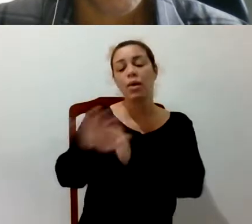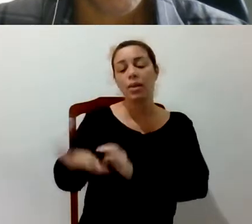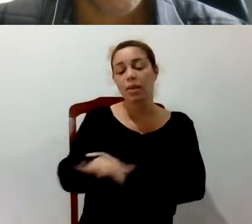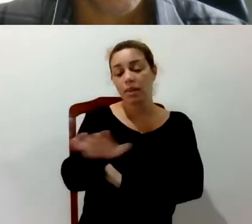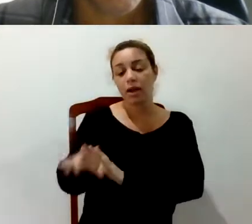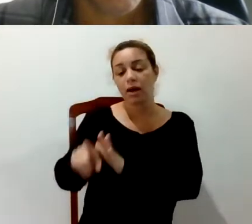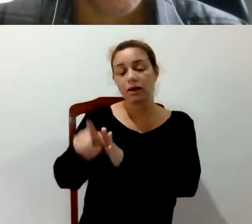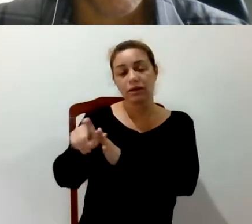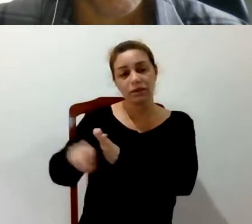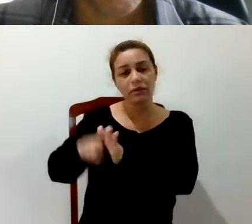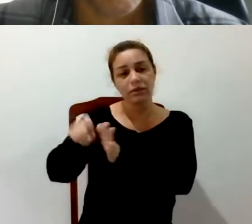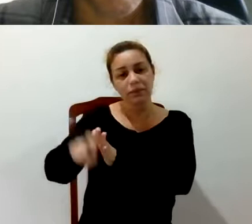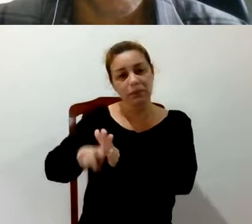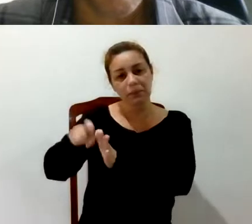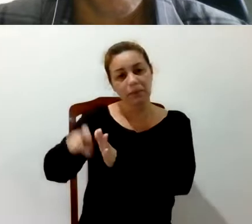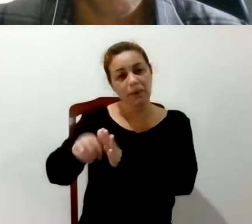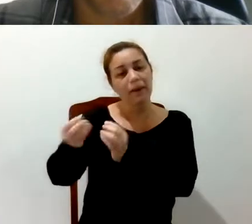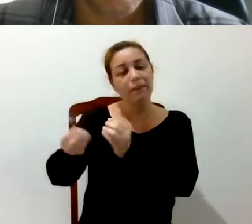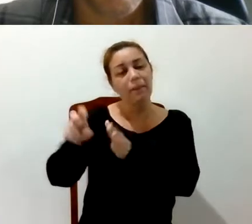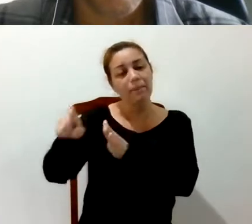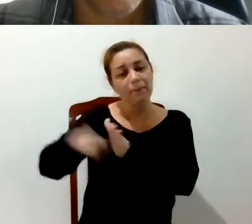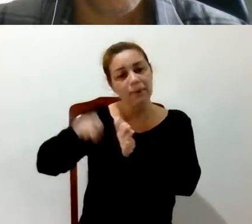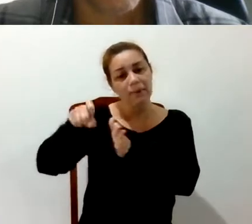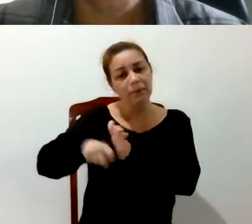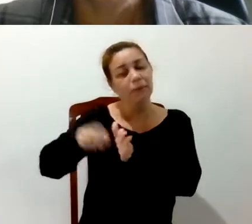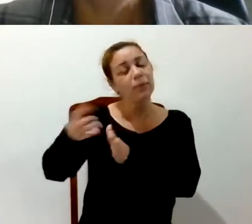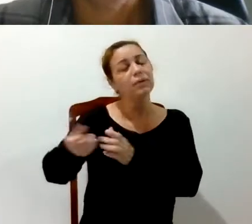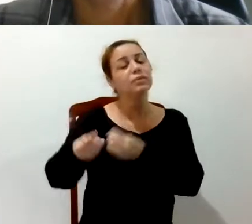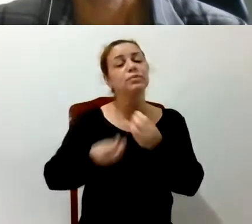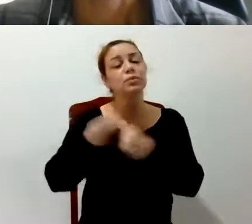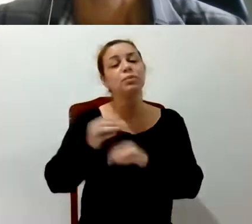o PPC do curso, né, porque como eu vim numa escola